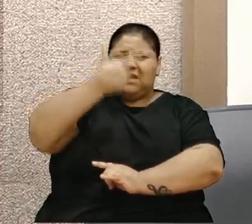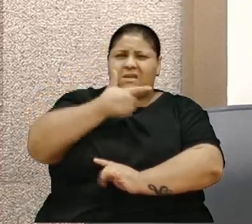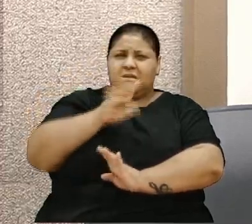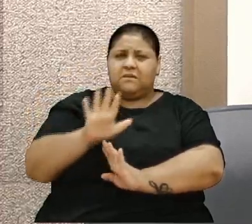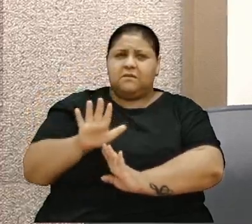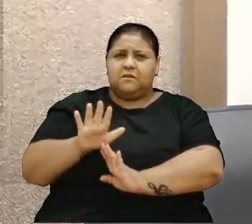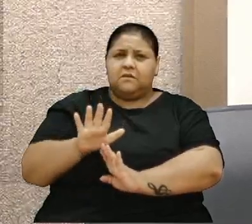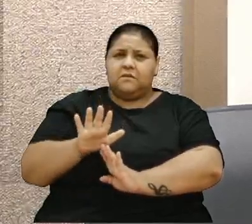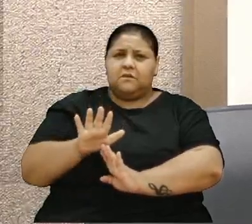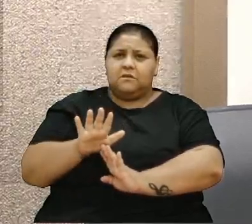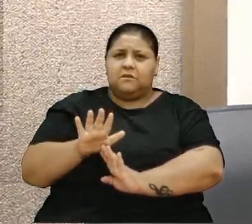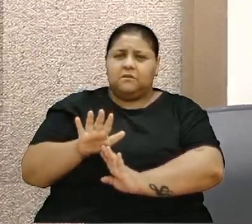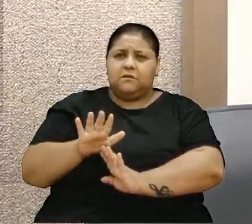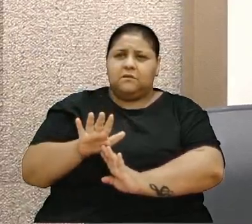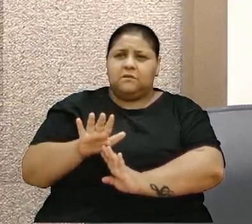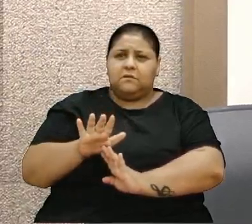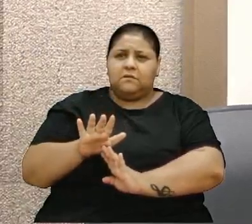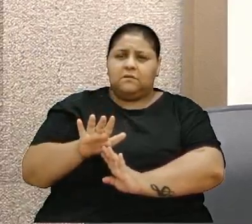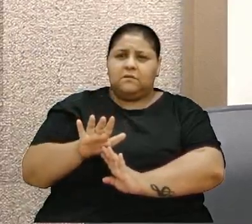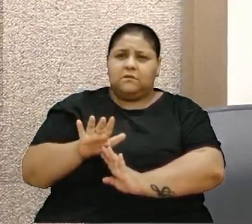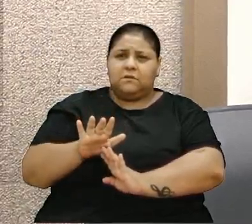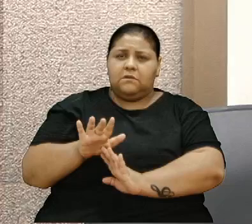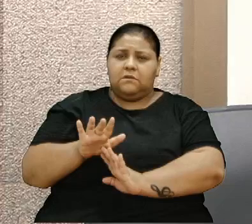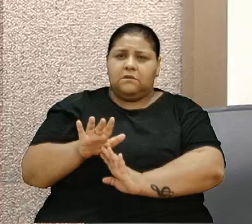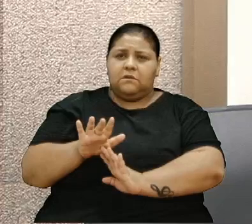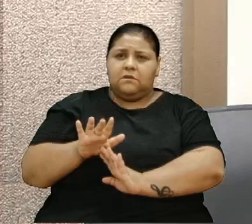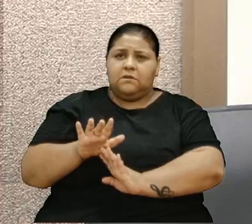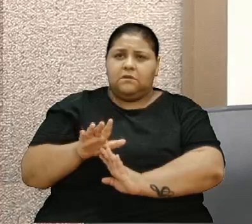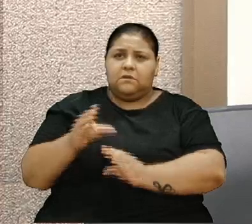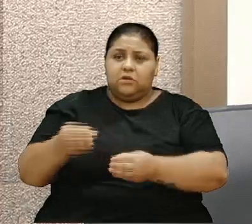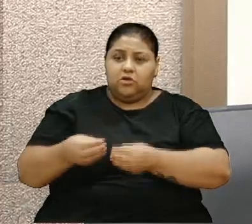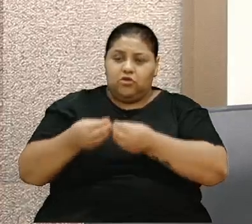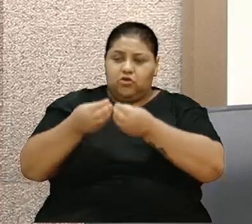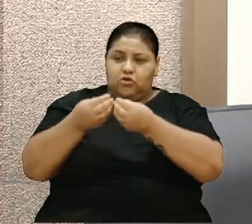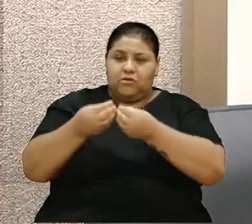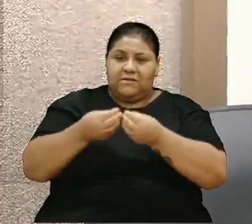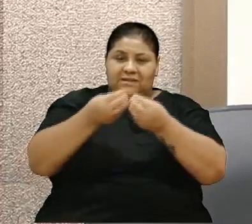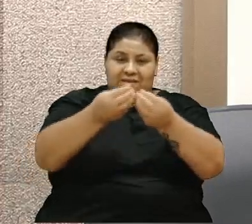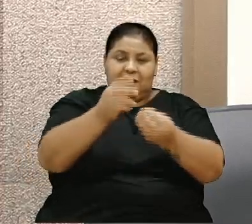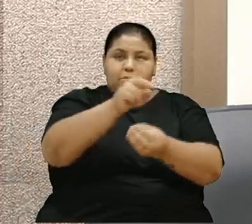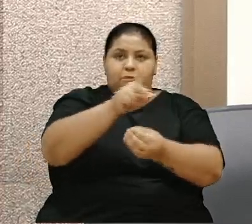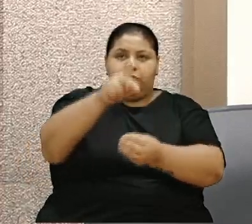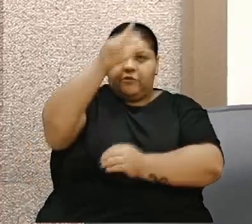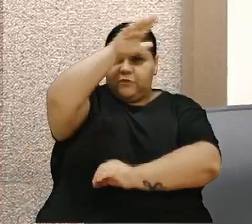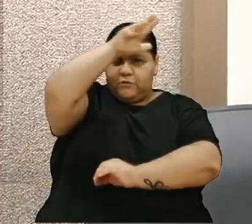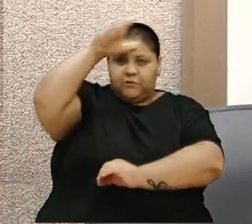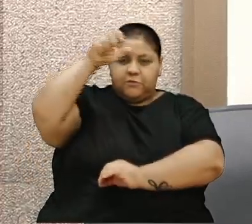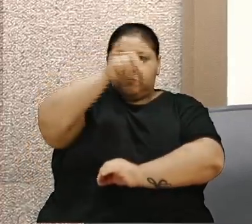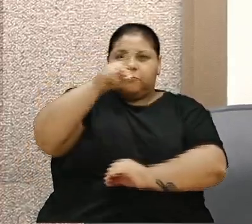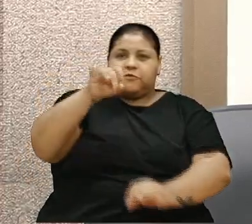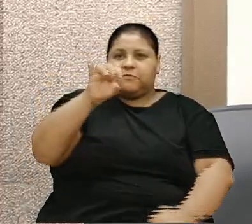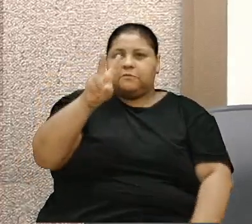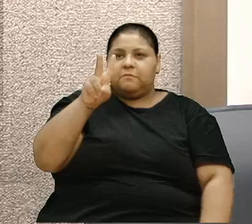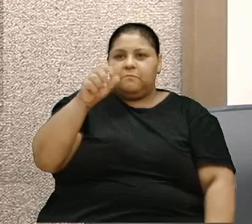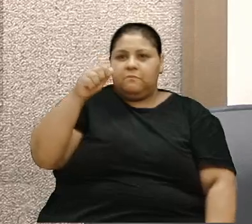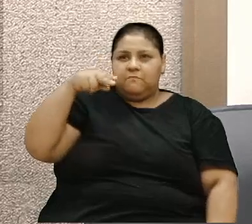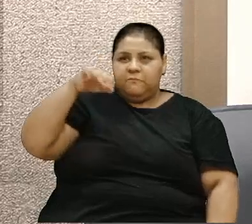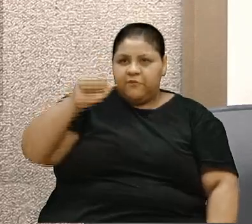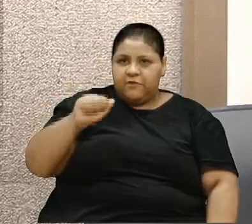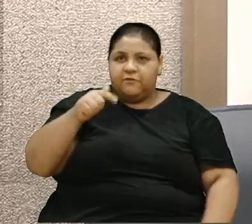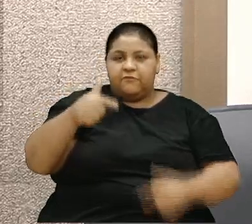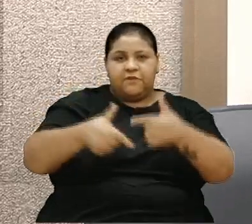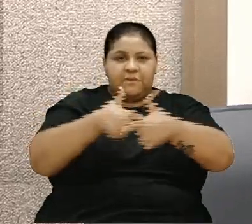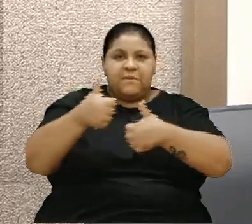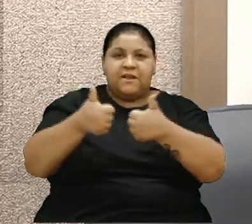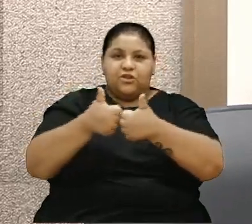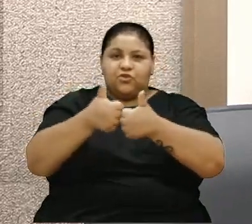foi Vossa Senhoria que nos ajudou do ponto de vista da cedência de professores municipais, né, a professora Ivânia, que foi trabalhar com o Volney lá no